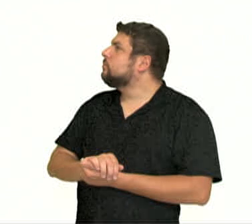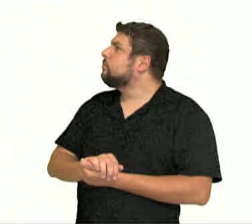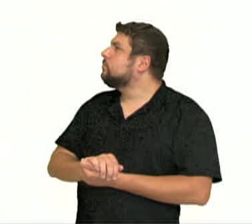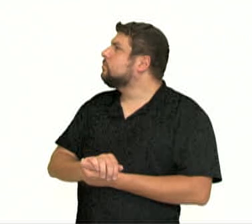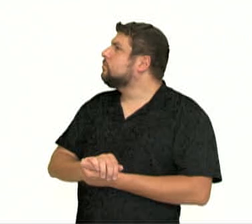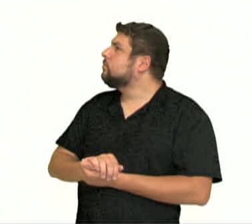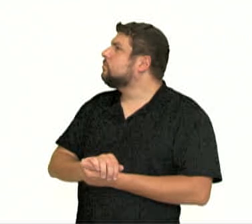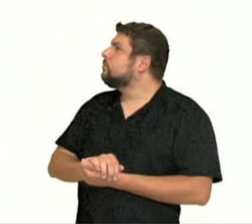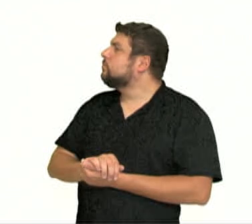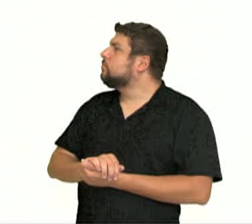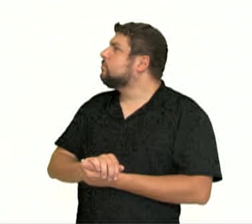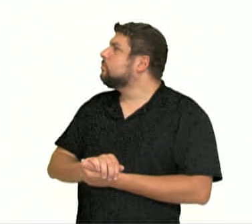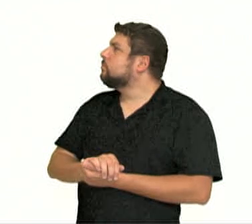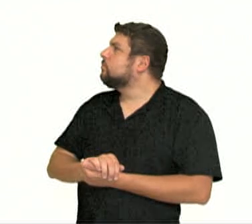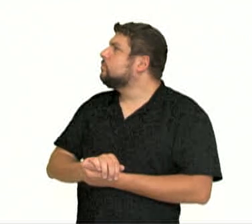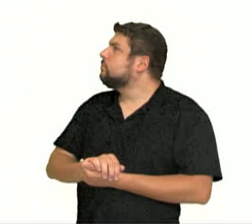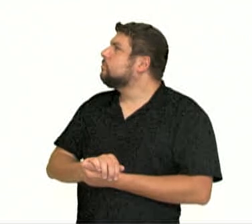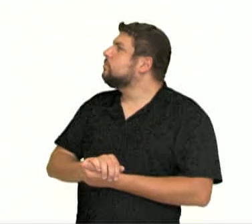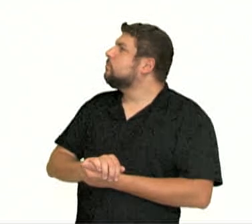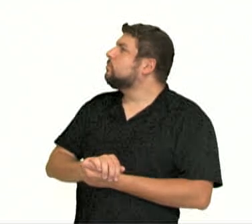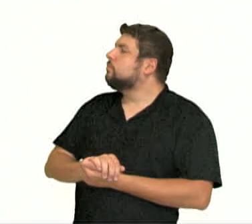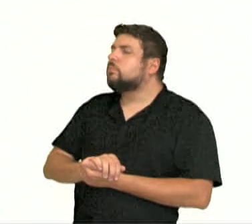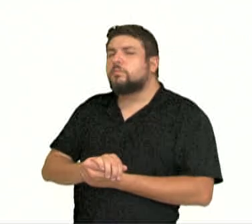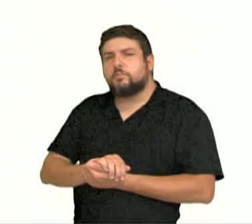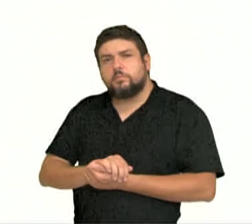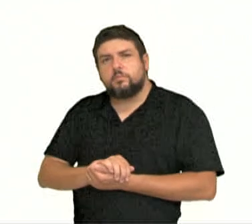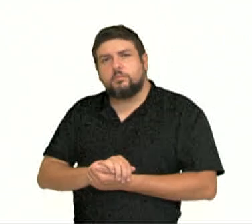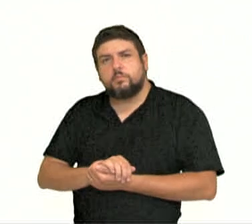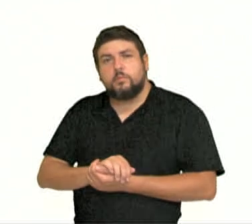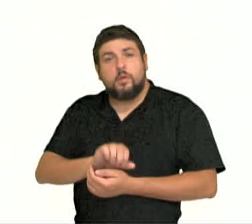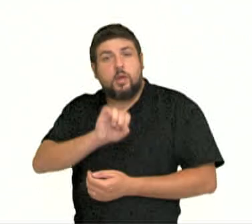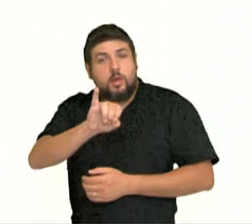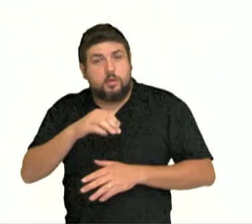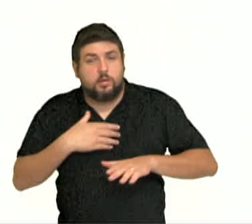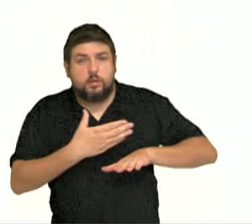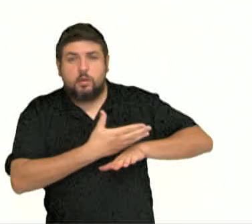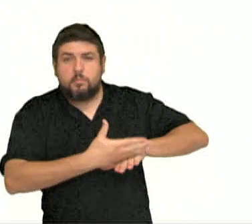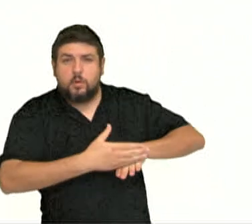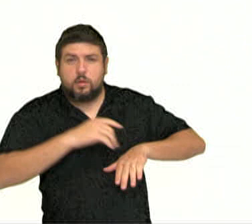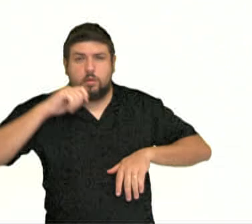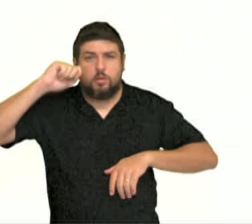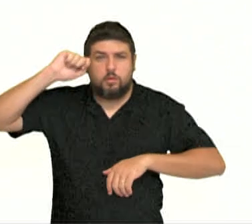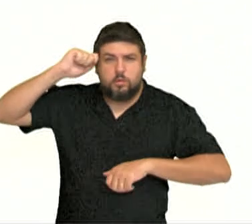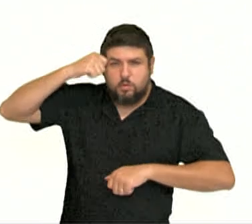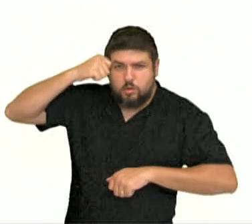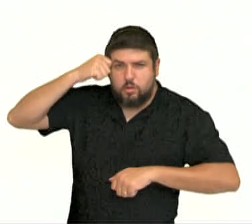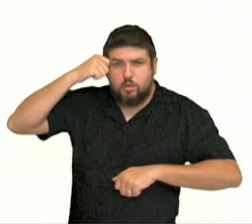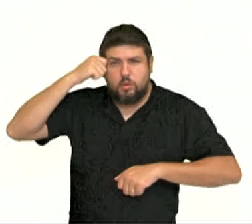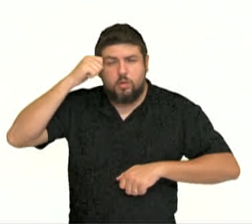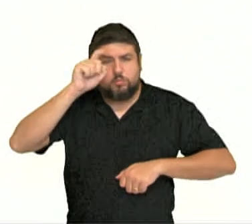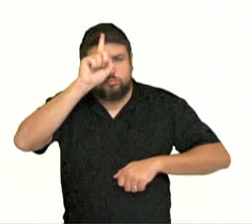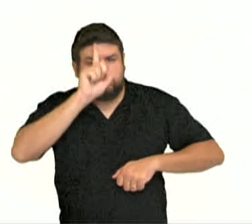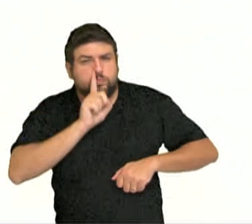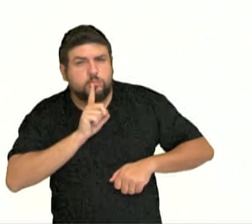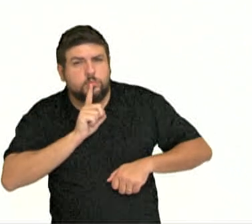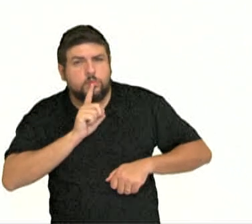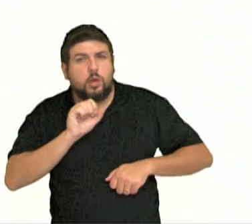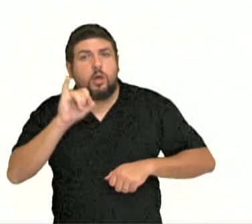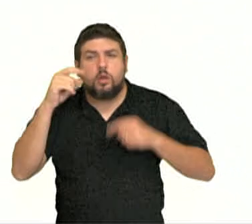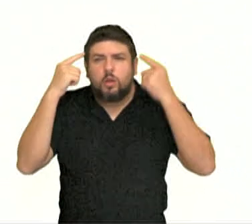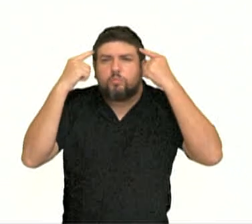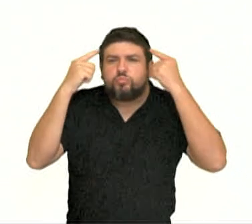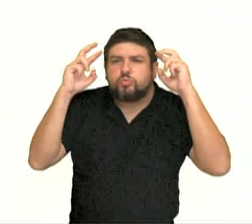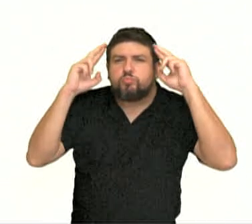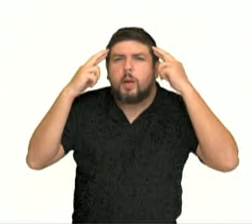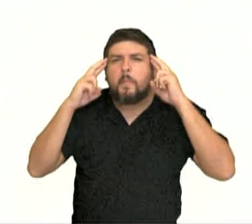importa. Importa quem eres. Se é branco, negro, ruivo, se usa tranças, barba,